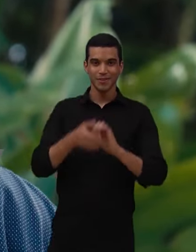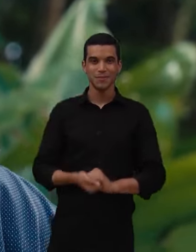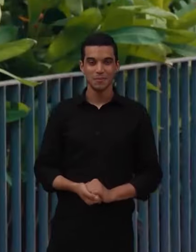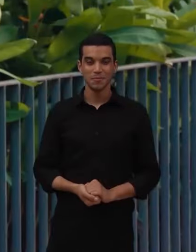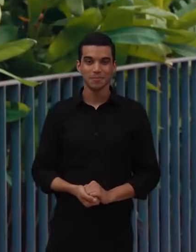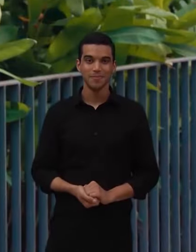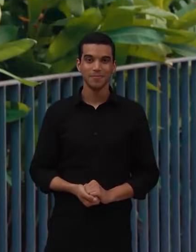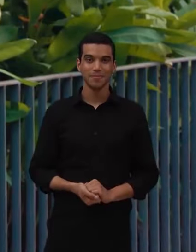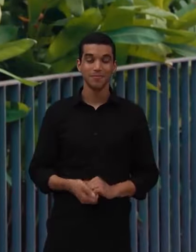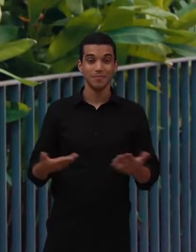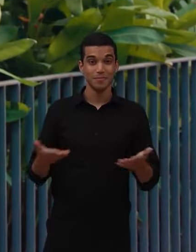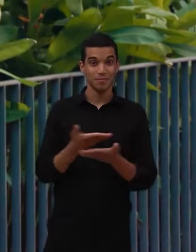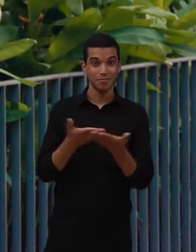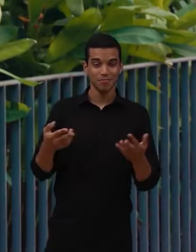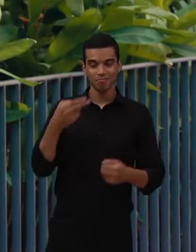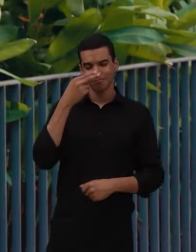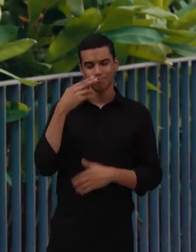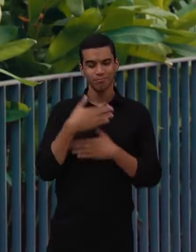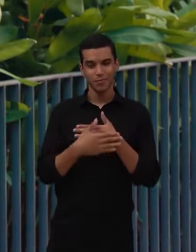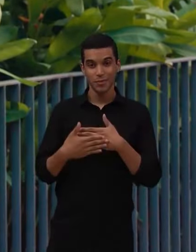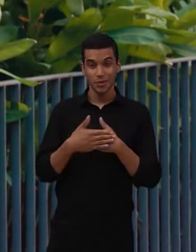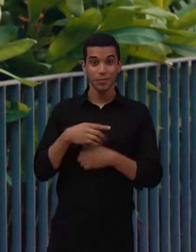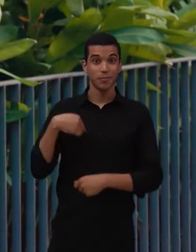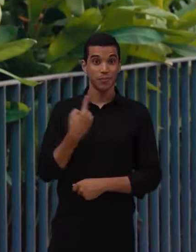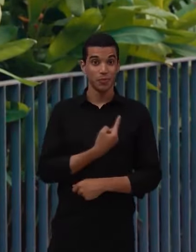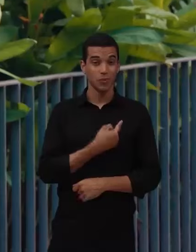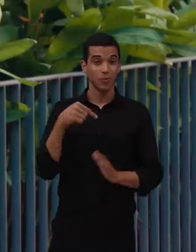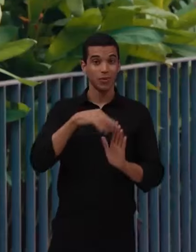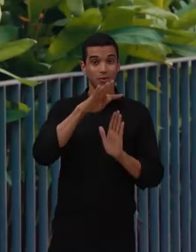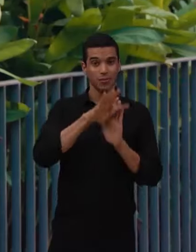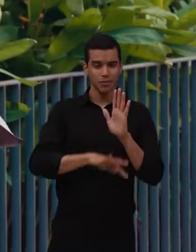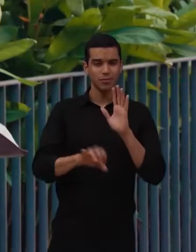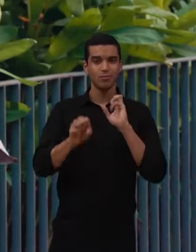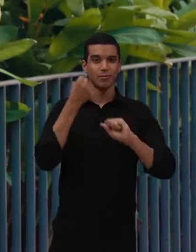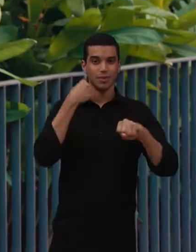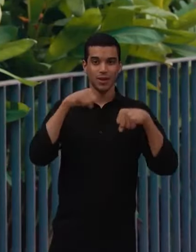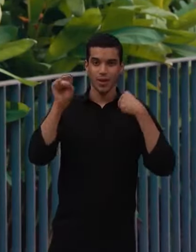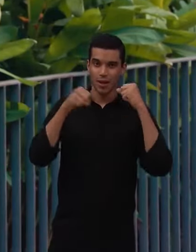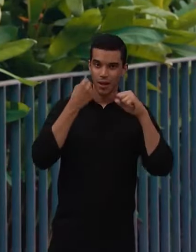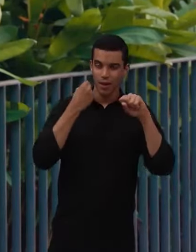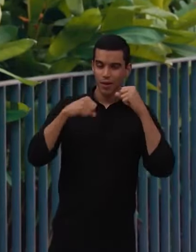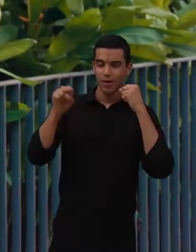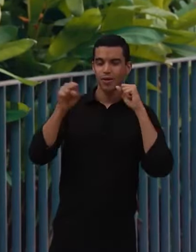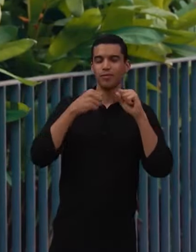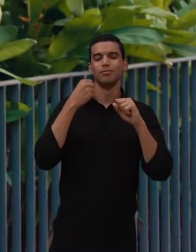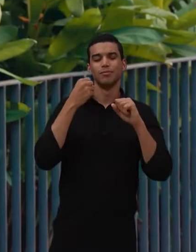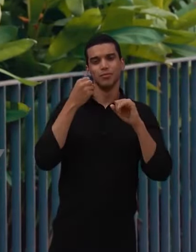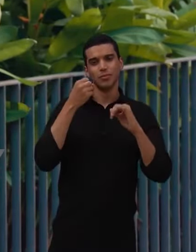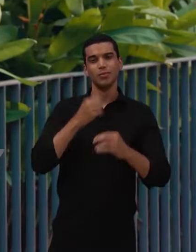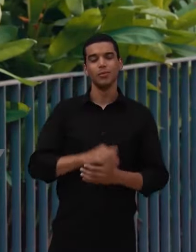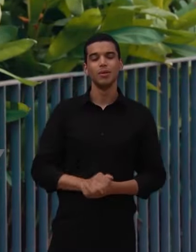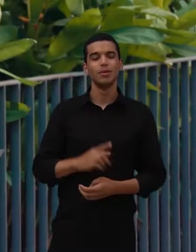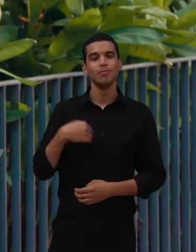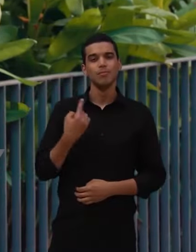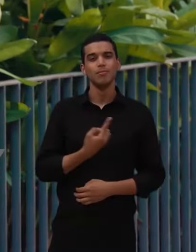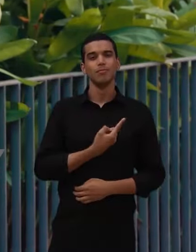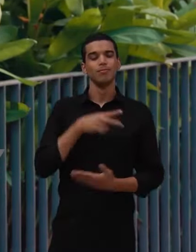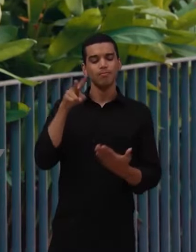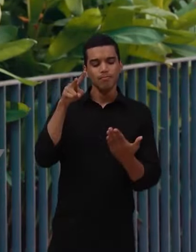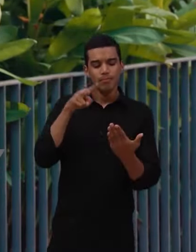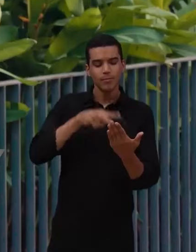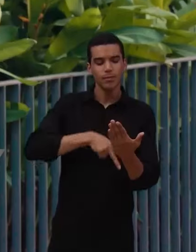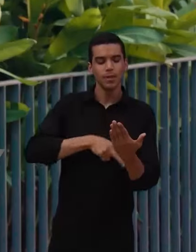Deus. Queridos, estamos diante de mais um Salmos que tanto